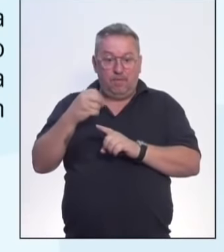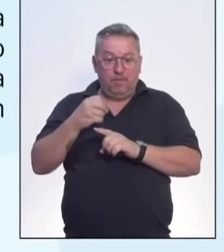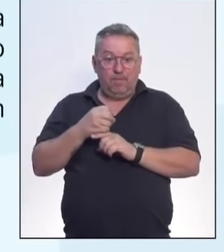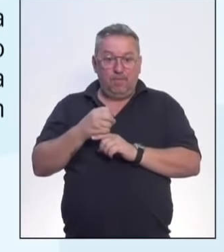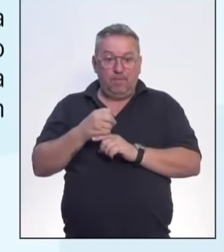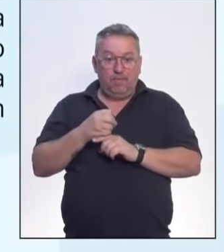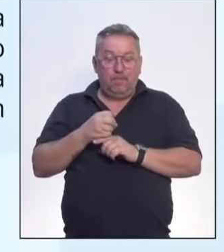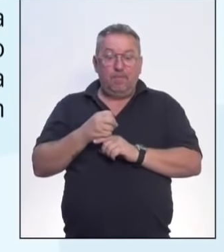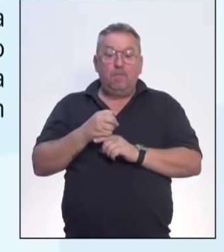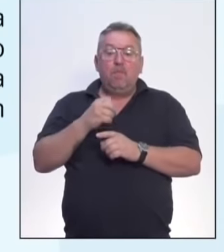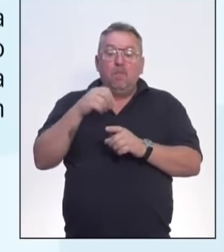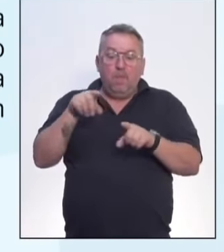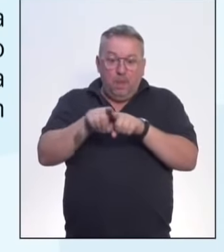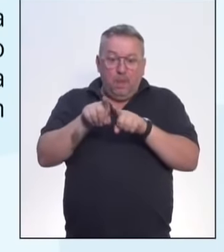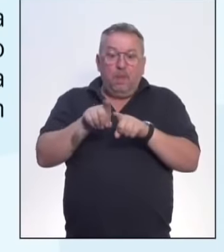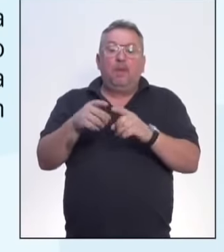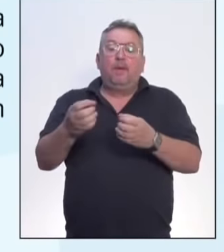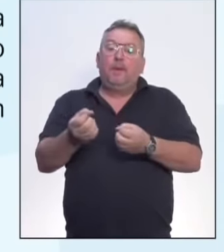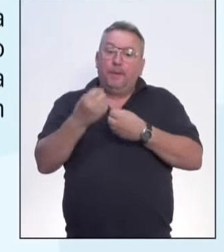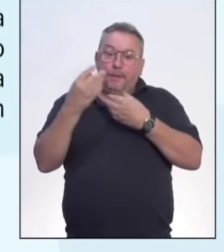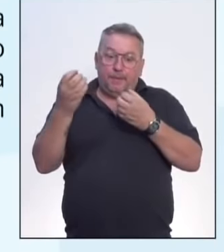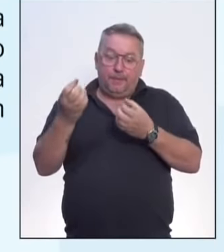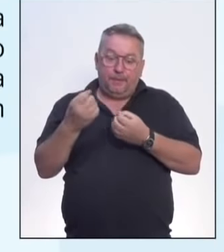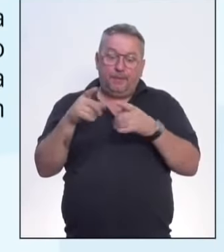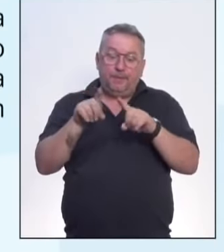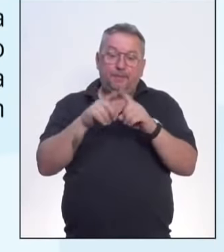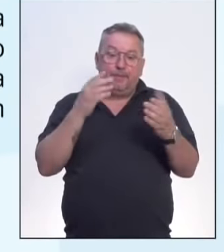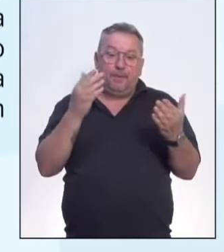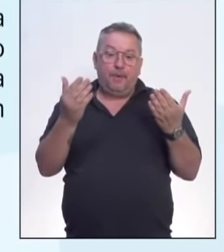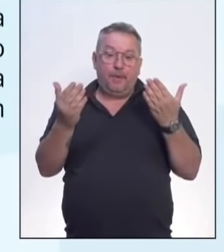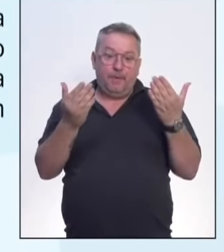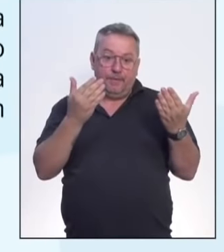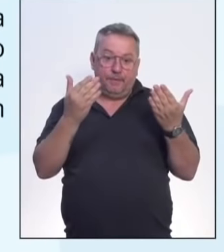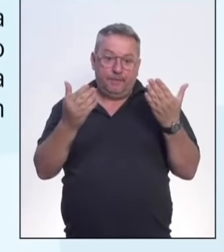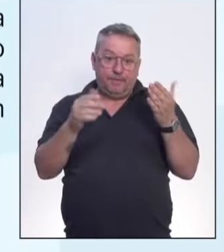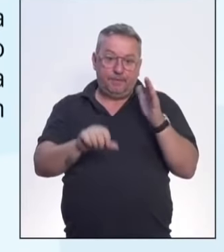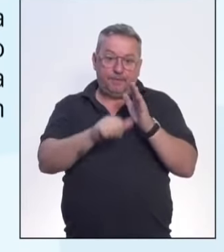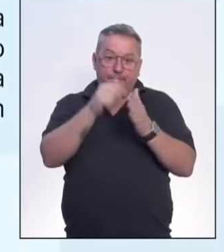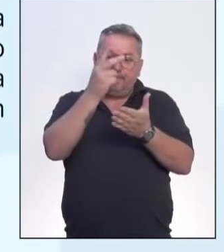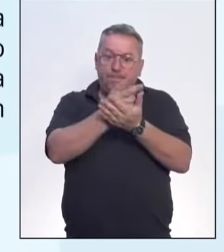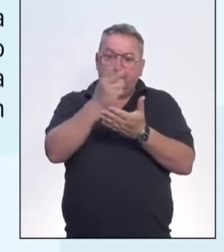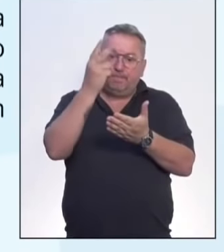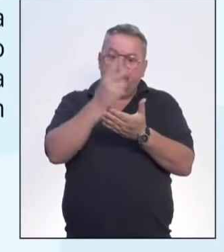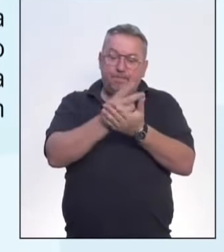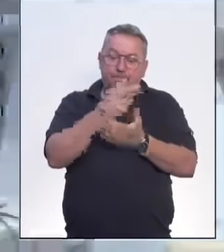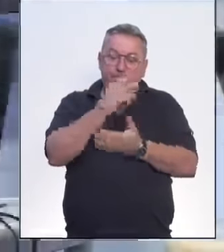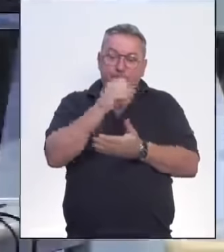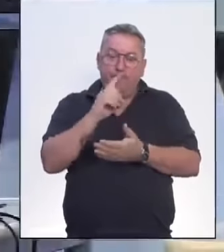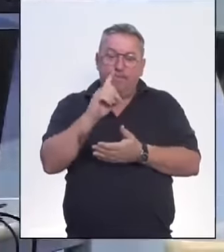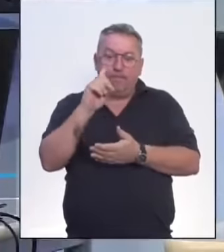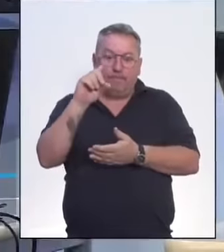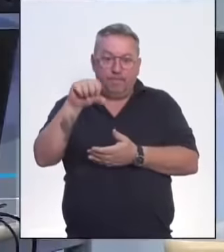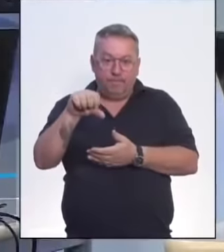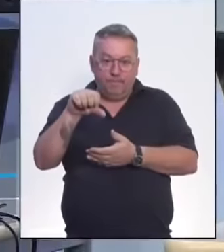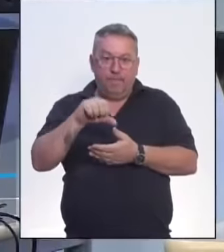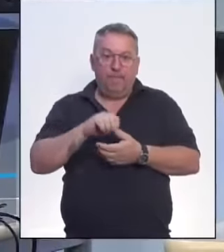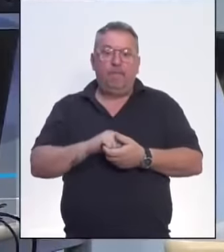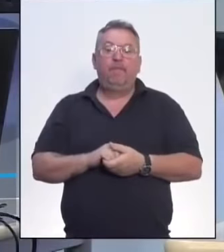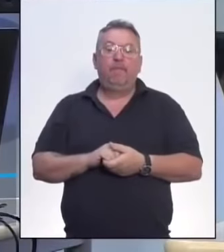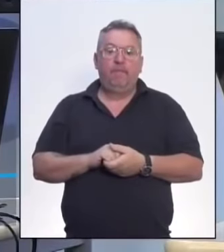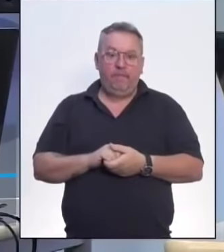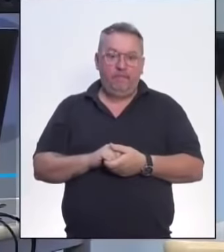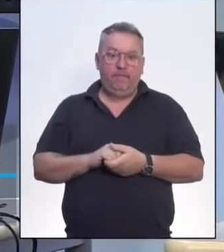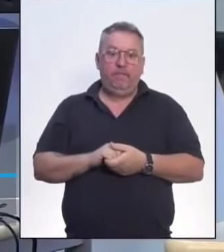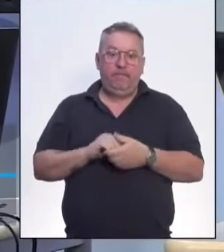2020. Esses dados de 2020, eles são comparativos em relação ao mesmo período de